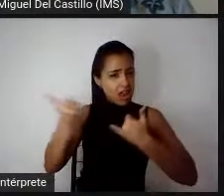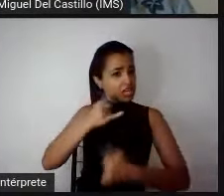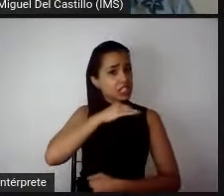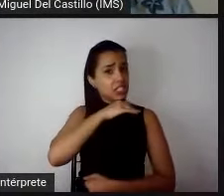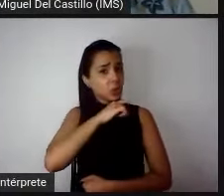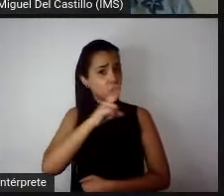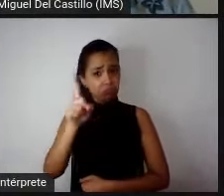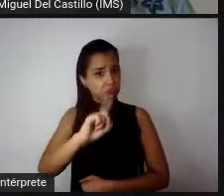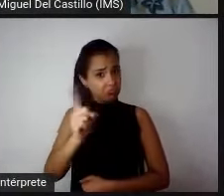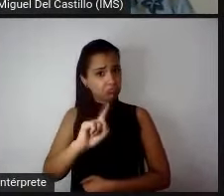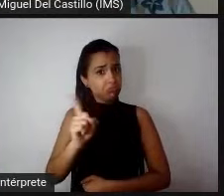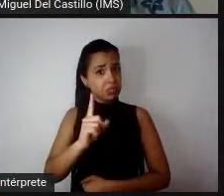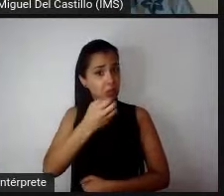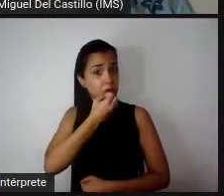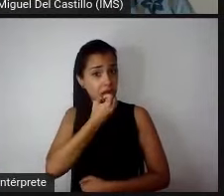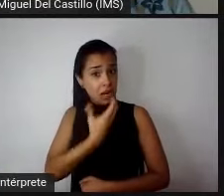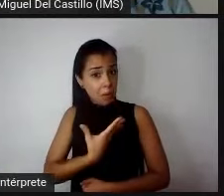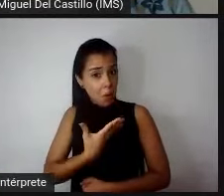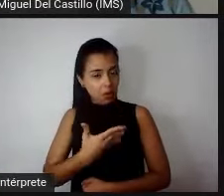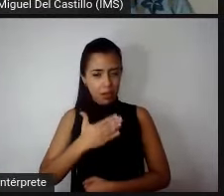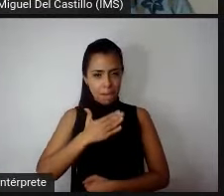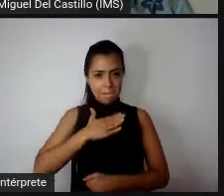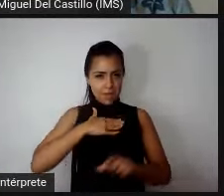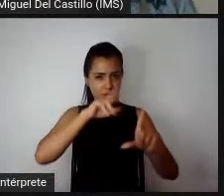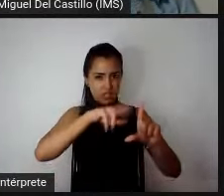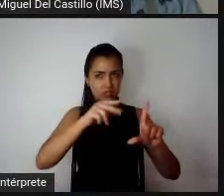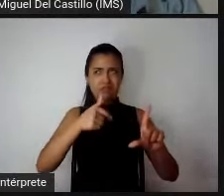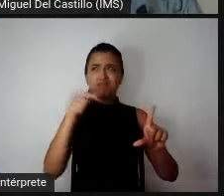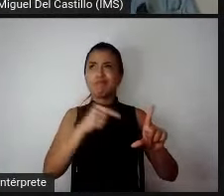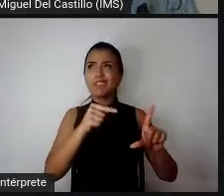no desenho, sobretudo. Não? Inclusive,